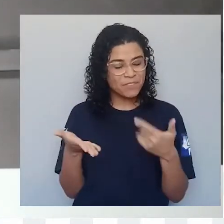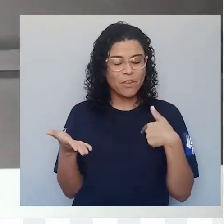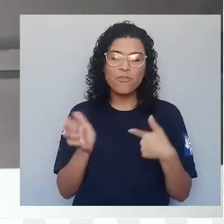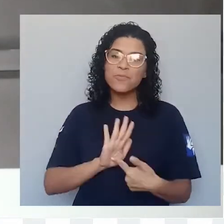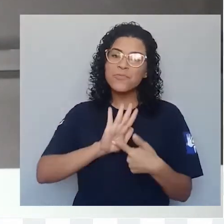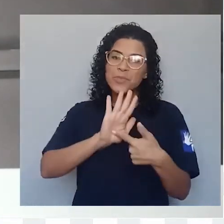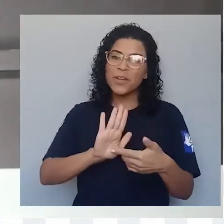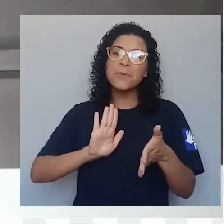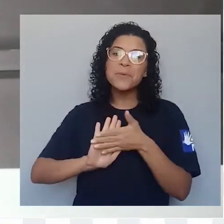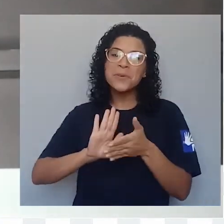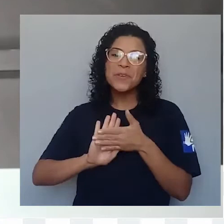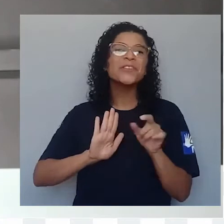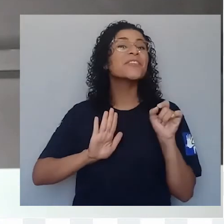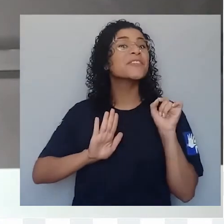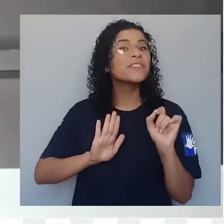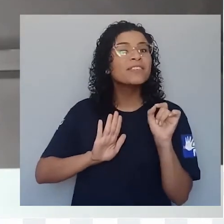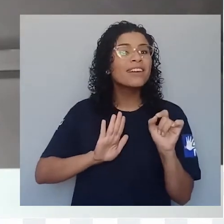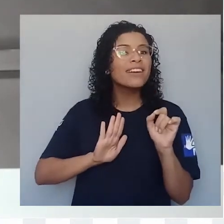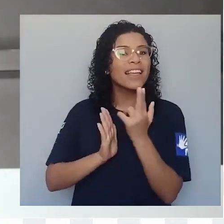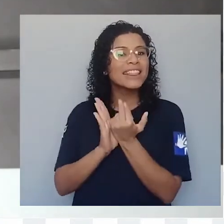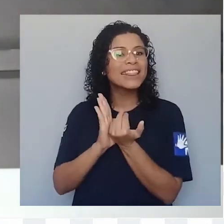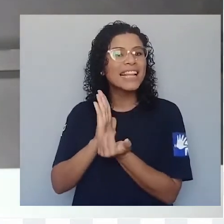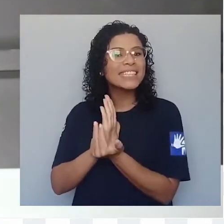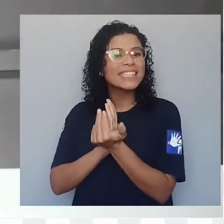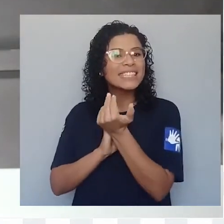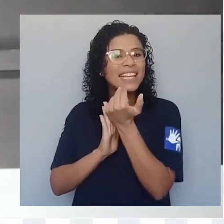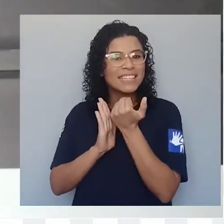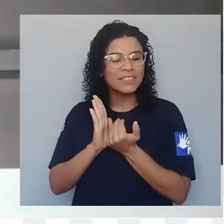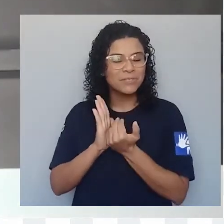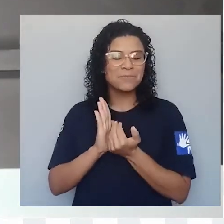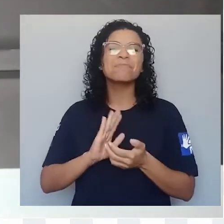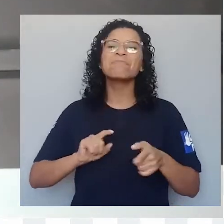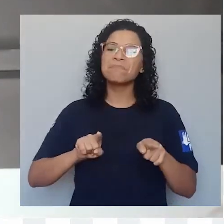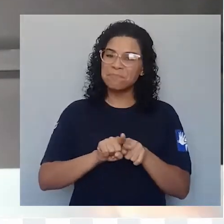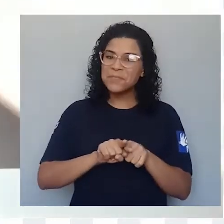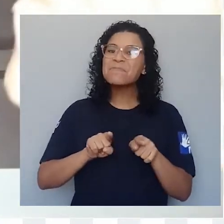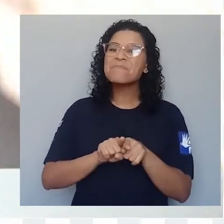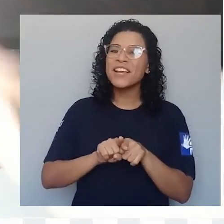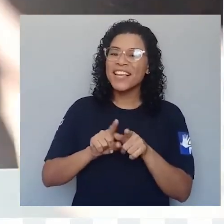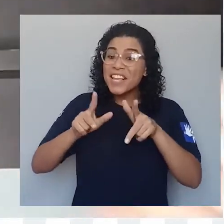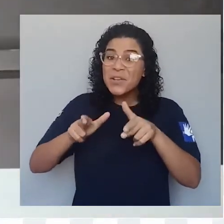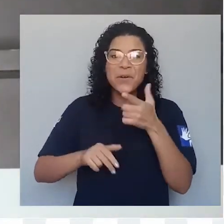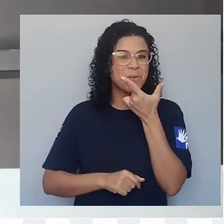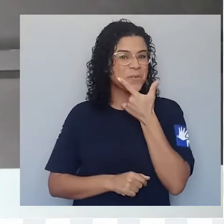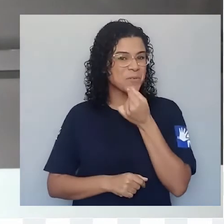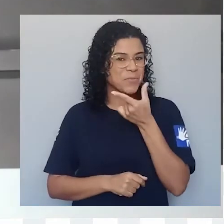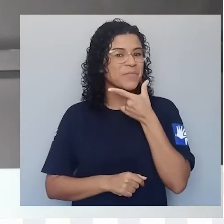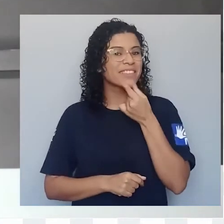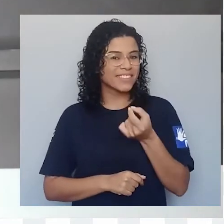baixo, hoje a proposta é que nós, eu aqui e você aí em